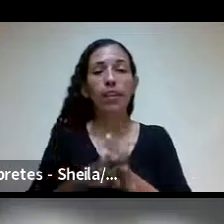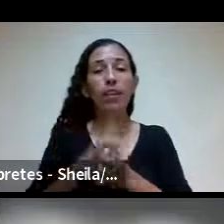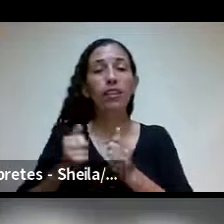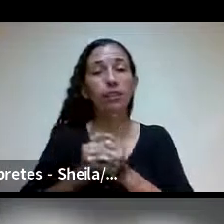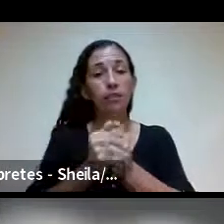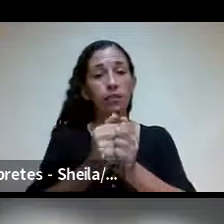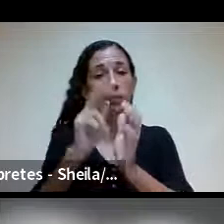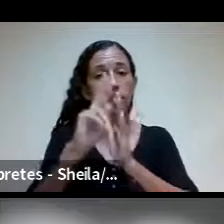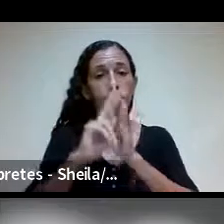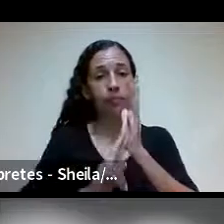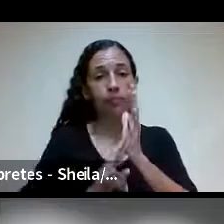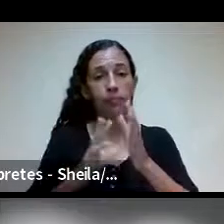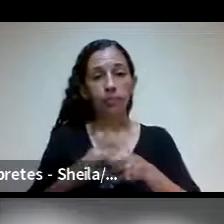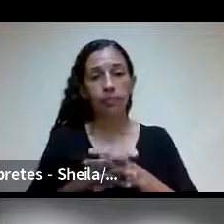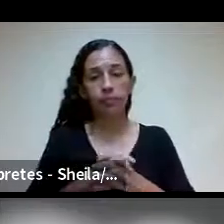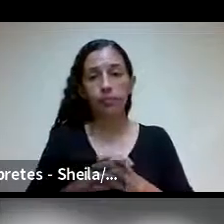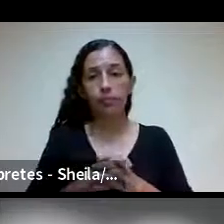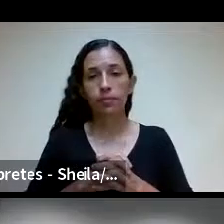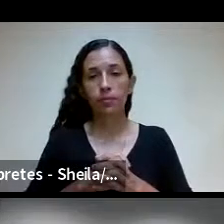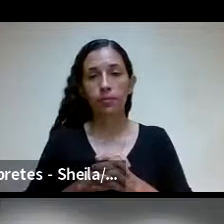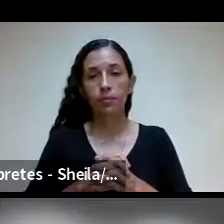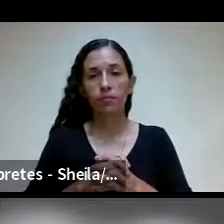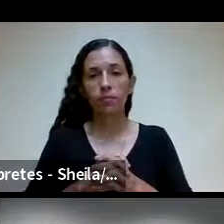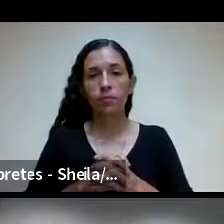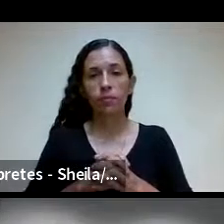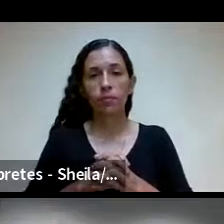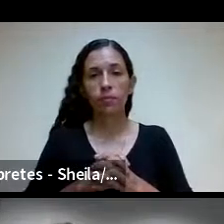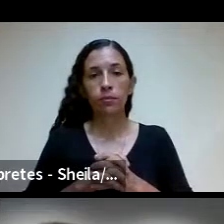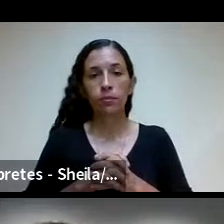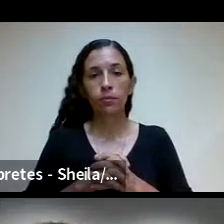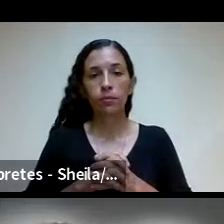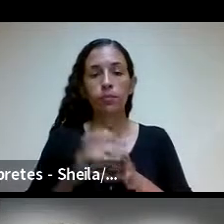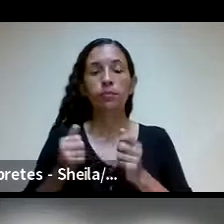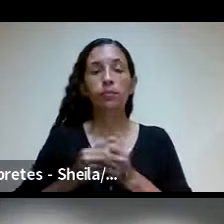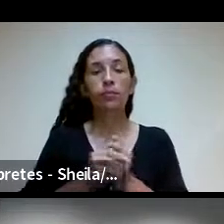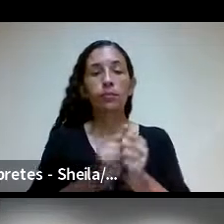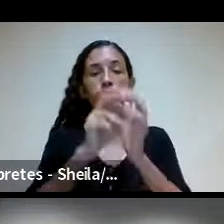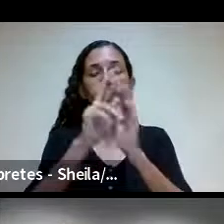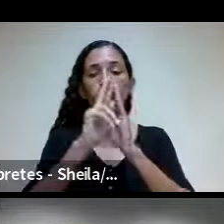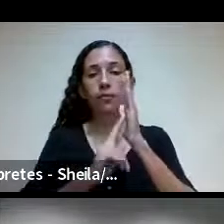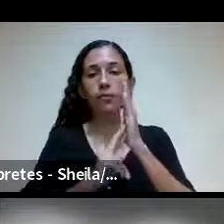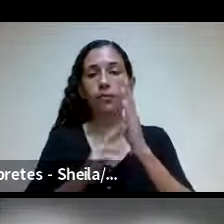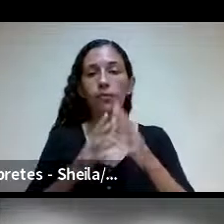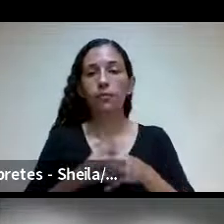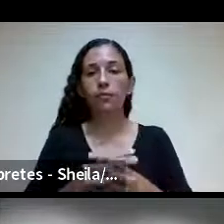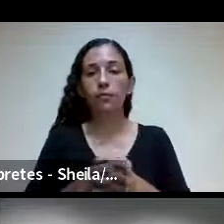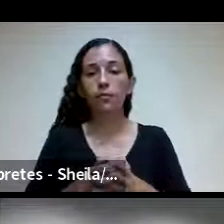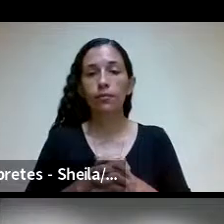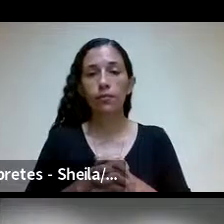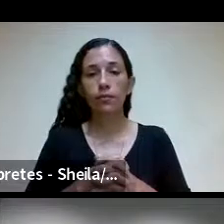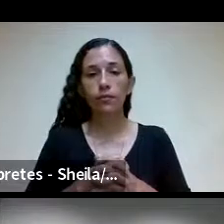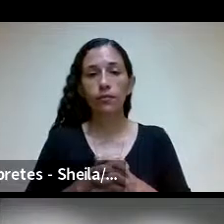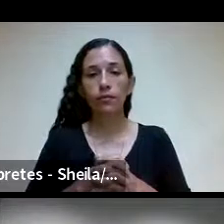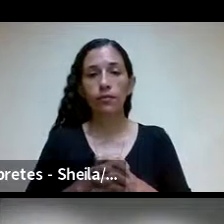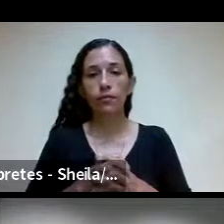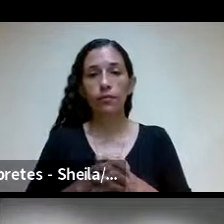Aparentemente não. Doutor Zé Carlos, como vota? Acompanho o doutor relator, senhor presidente. Doutor Geraldo.